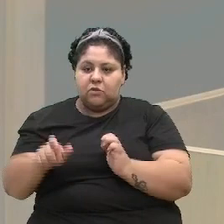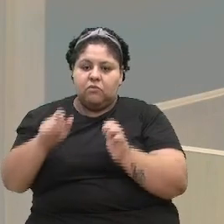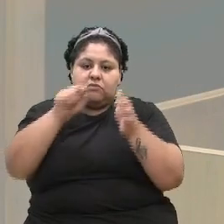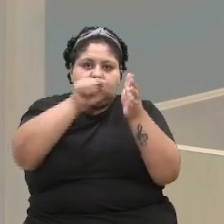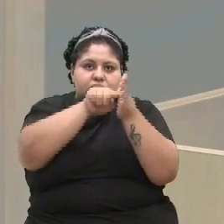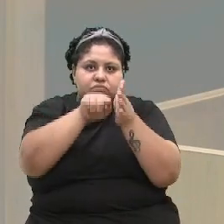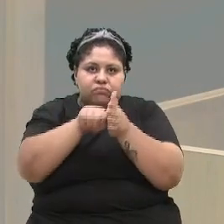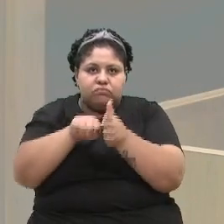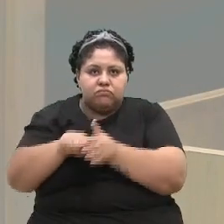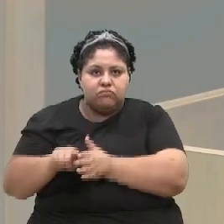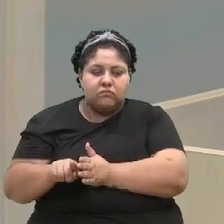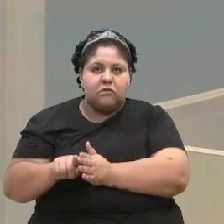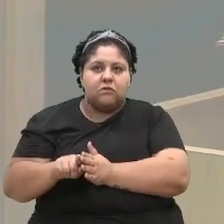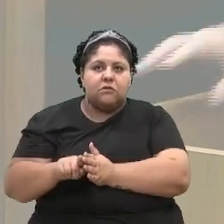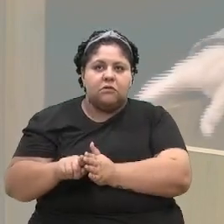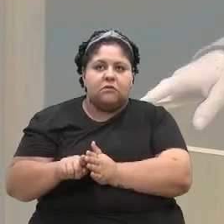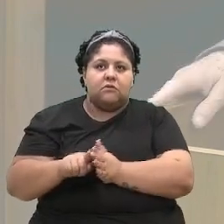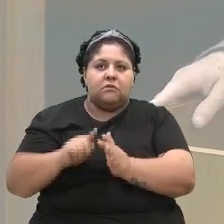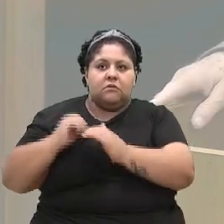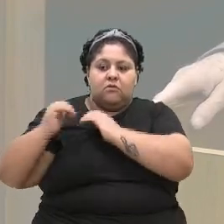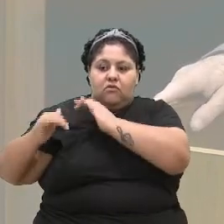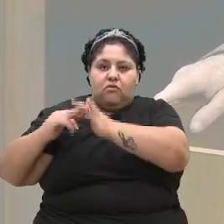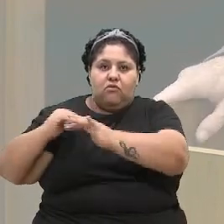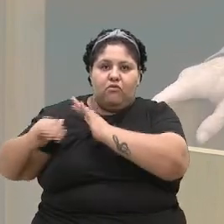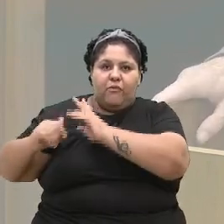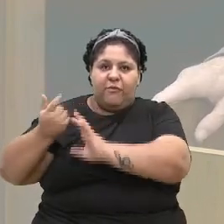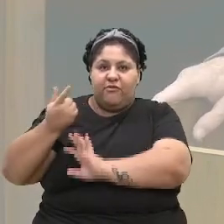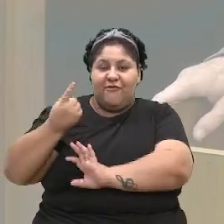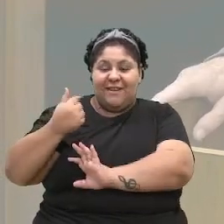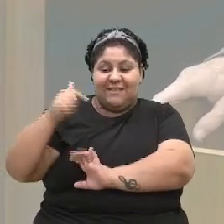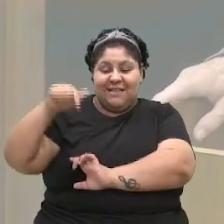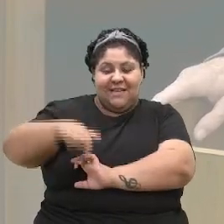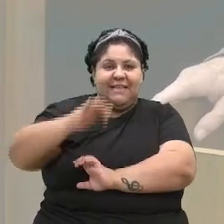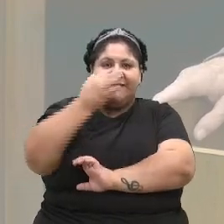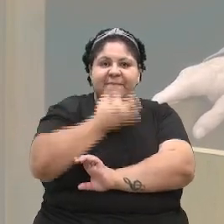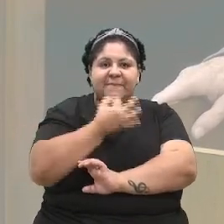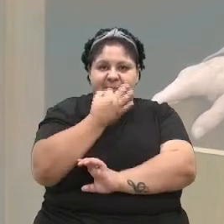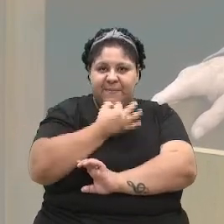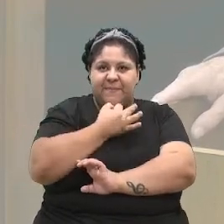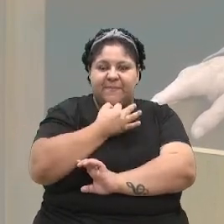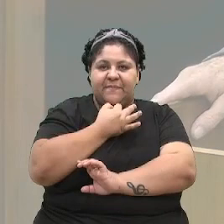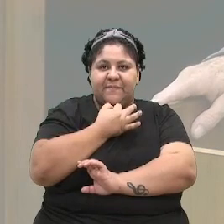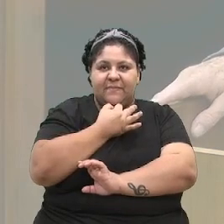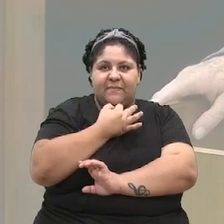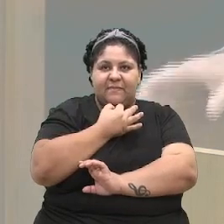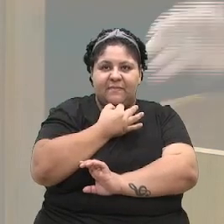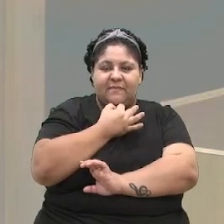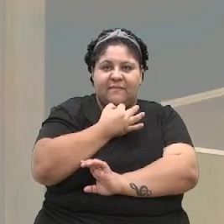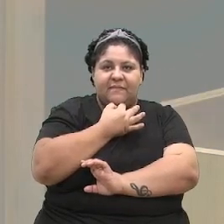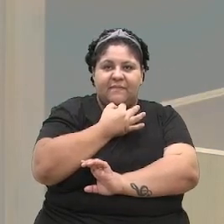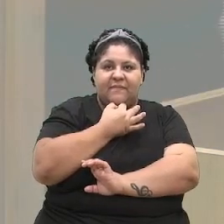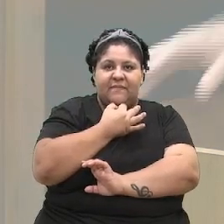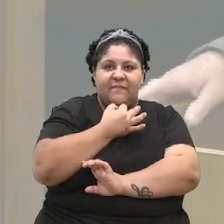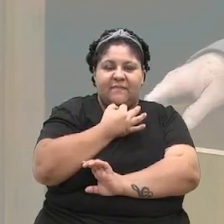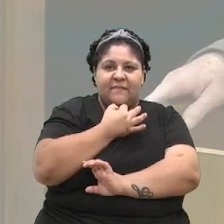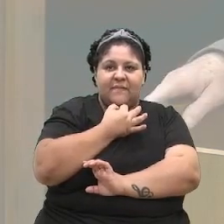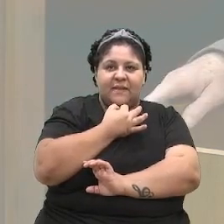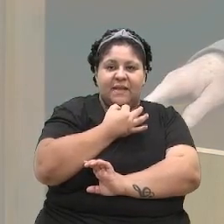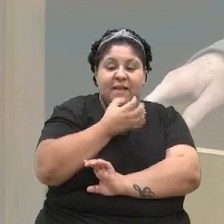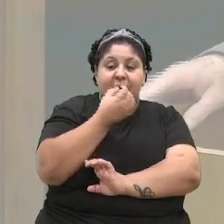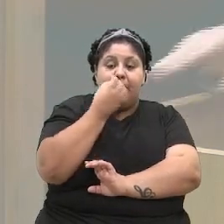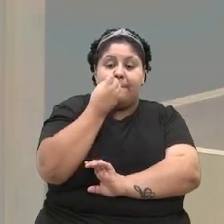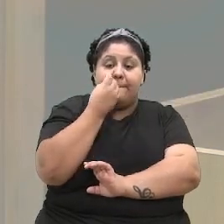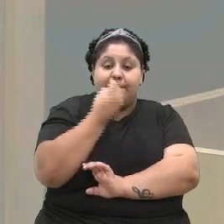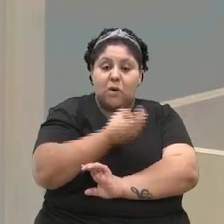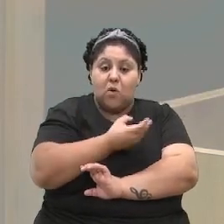pesquisas, de que o movimento financeiro de Caxias do Sul, ele se dá na festa da uva, se deu na festa da uva